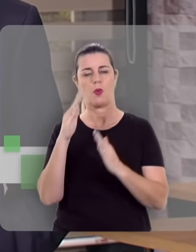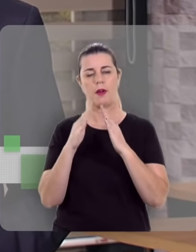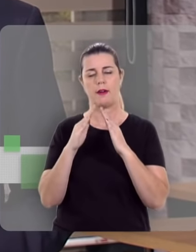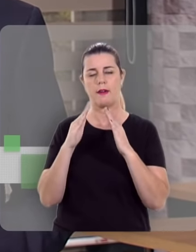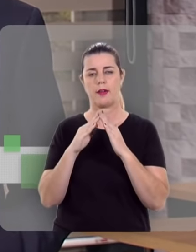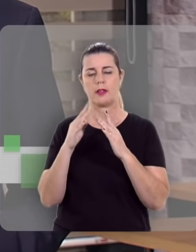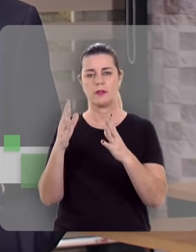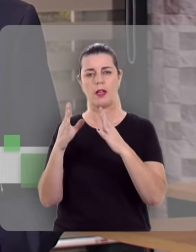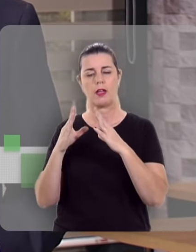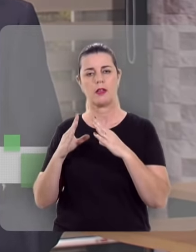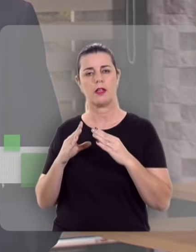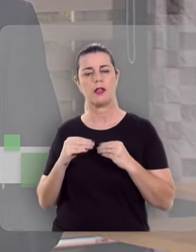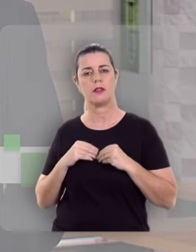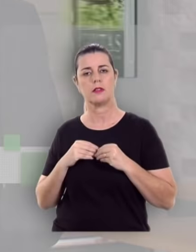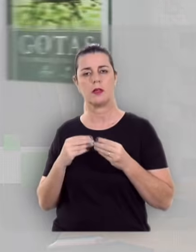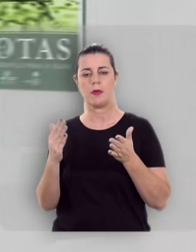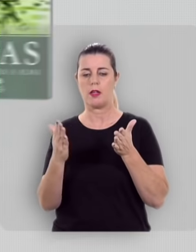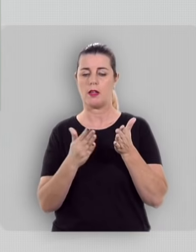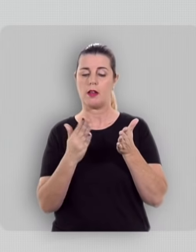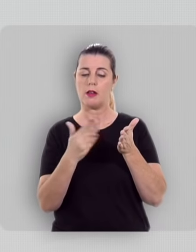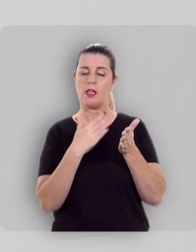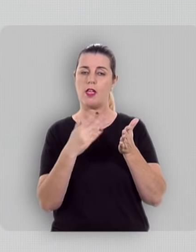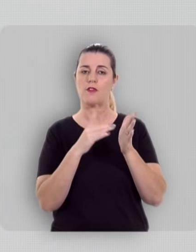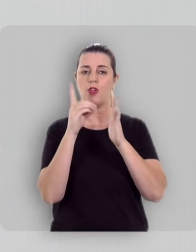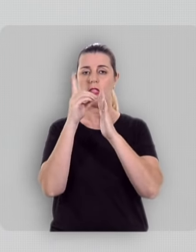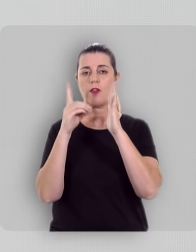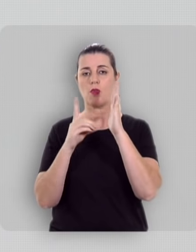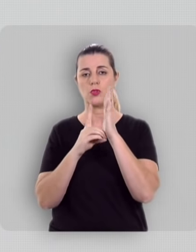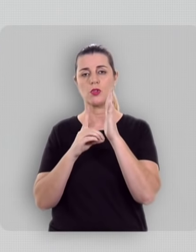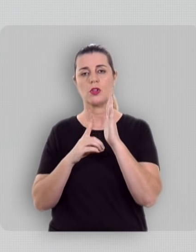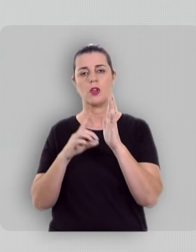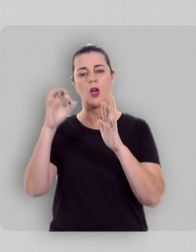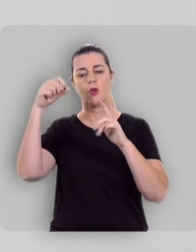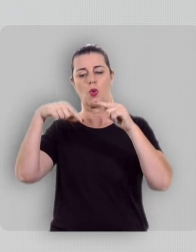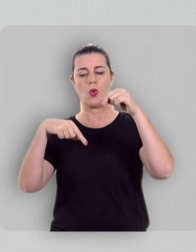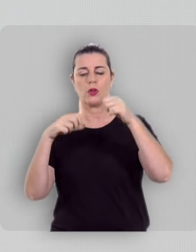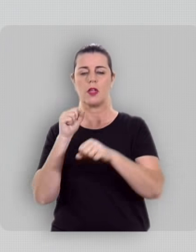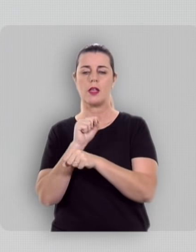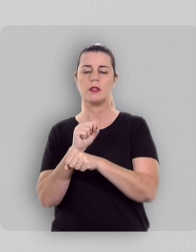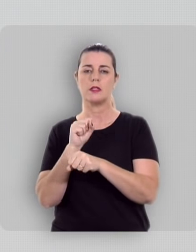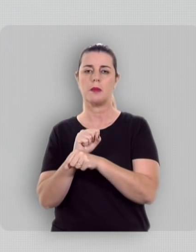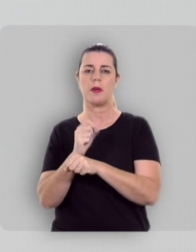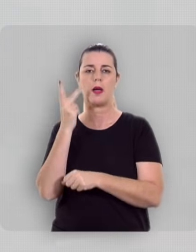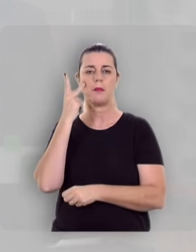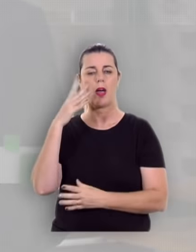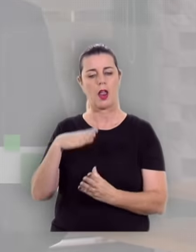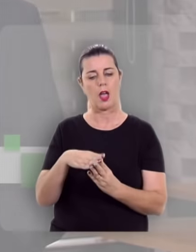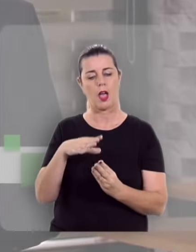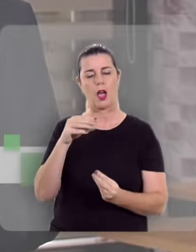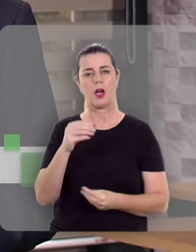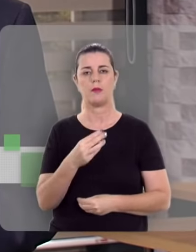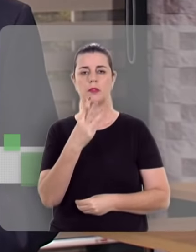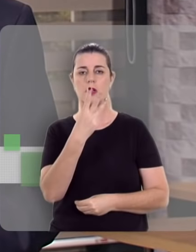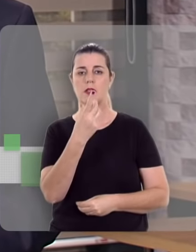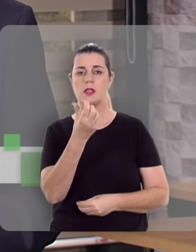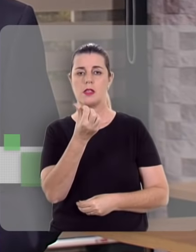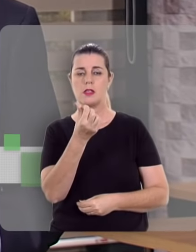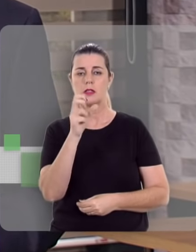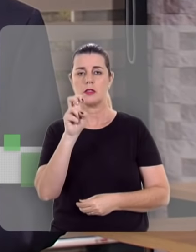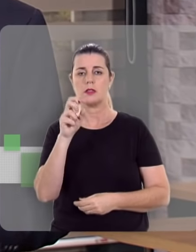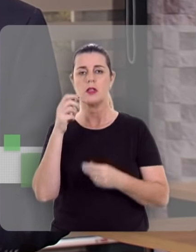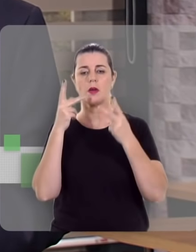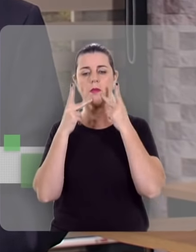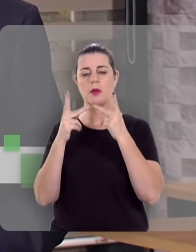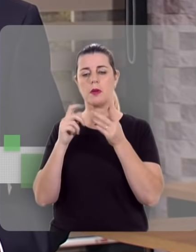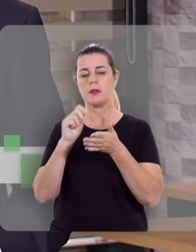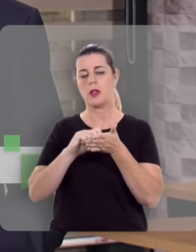sua casa. Você vai receber esse devocionário, Gotas de Esperança para a Alma, 365